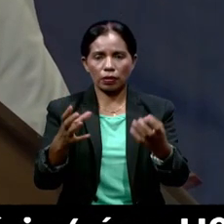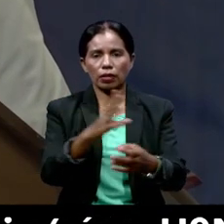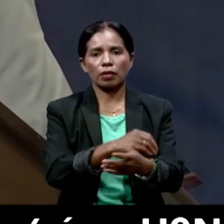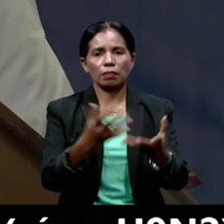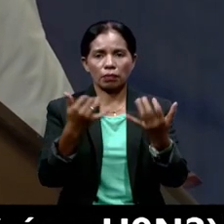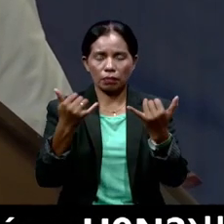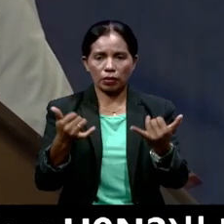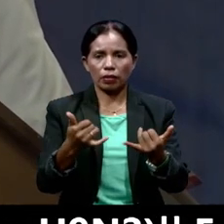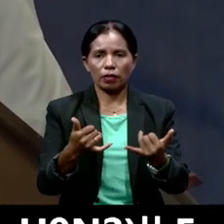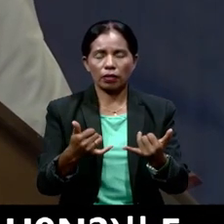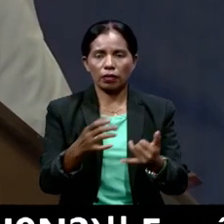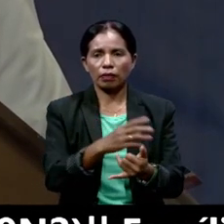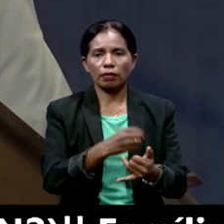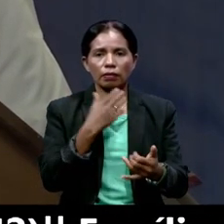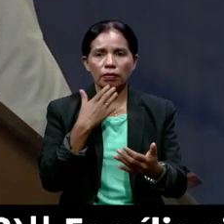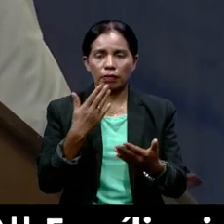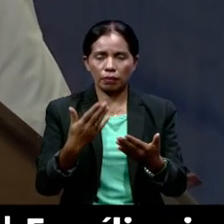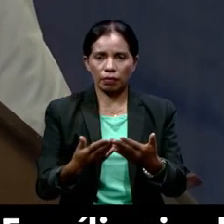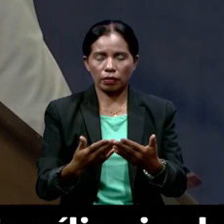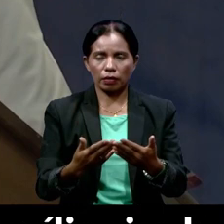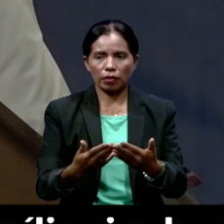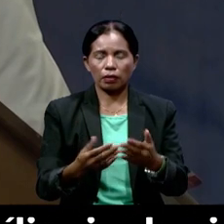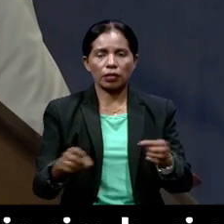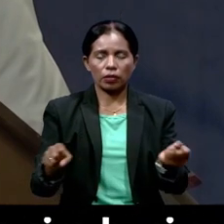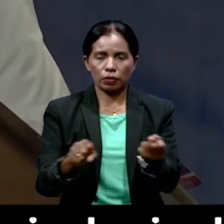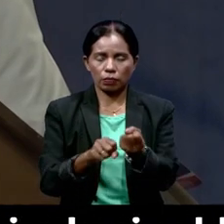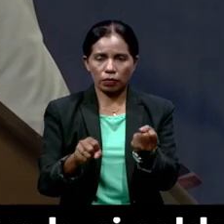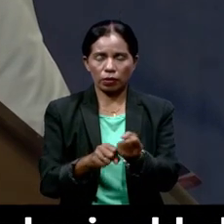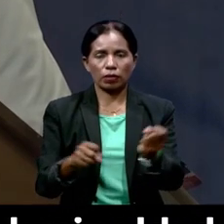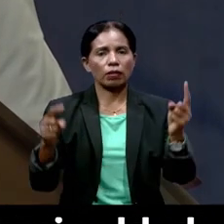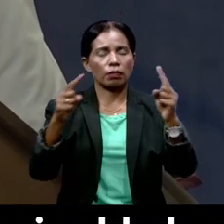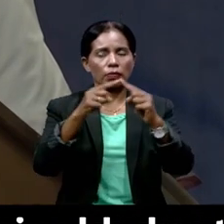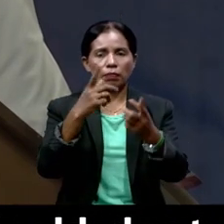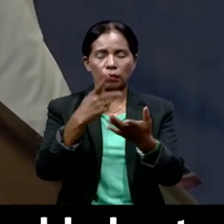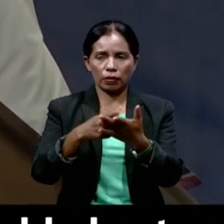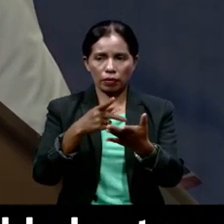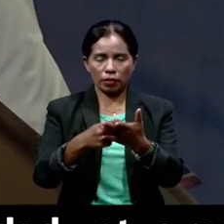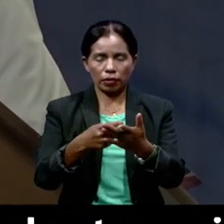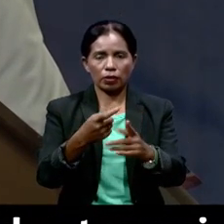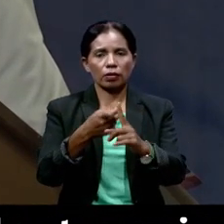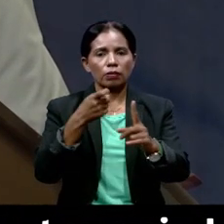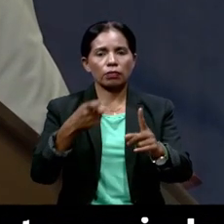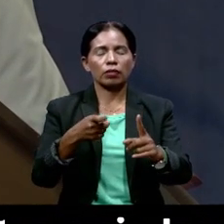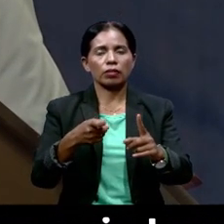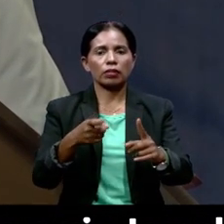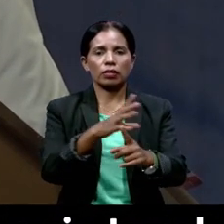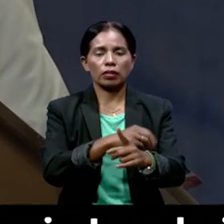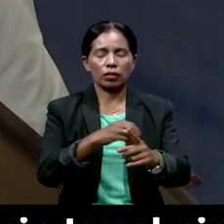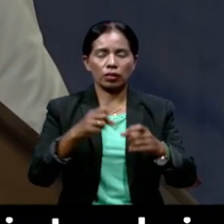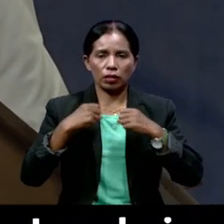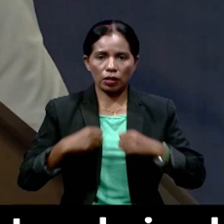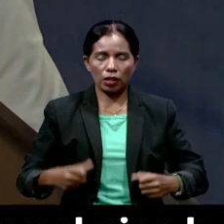contribuiona, nebe maka governo americano contribuiona ba projeto, deus projeto USAID, ba